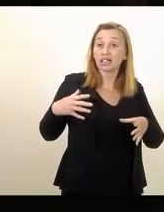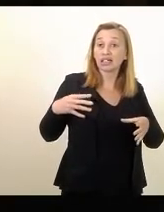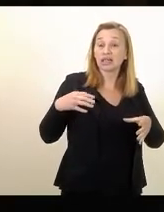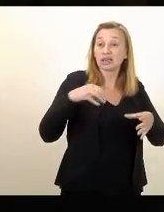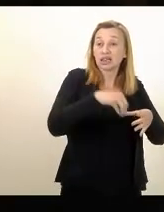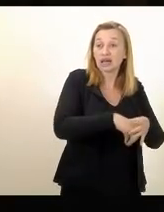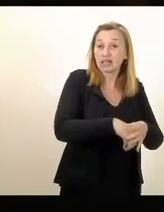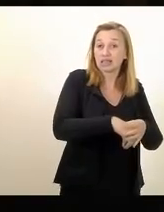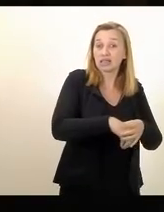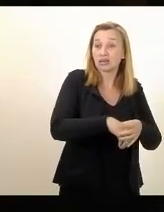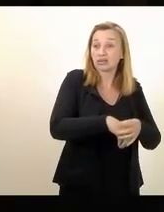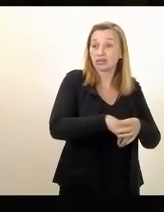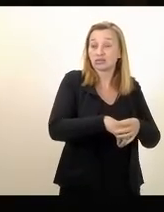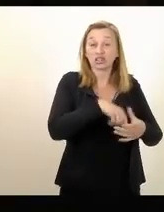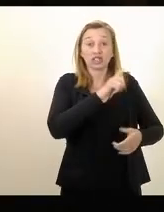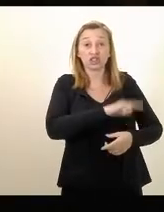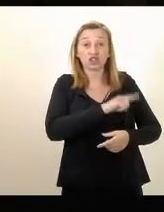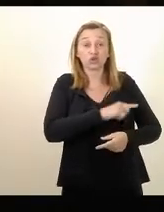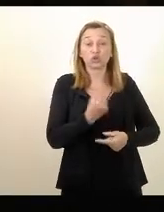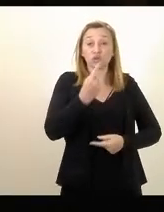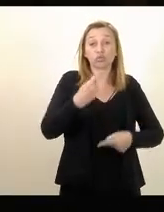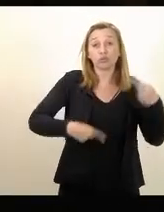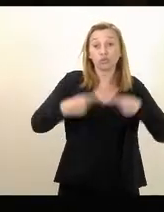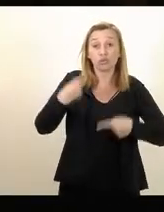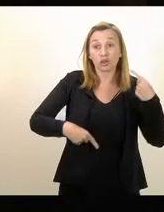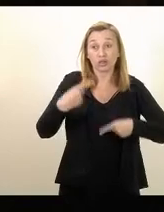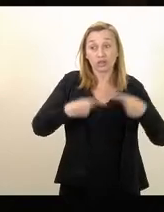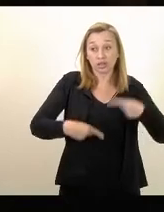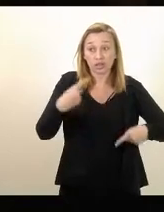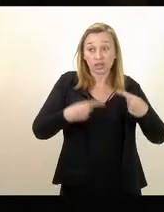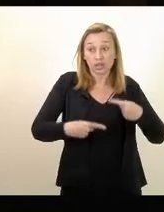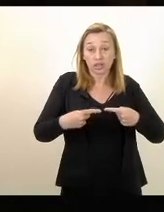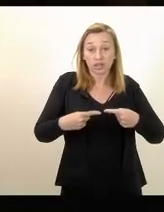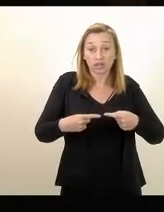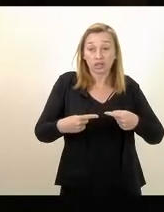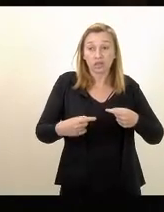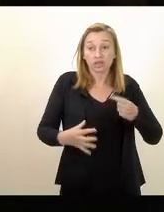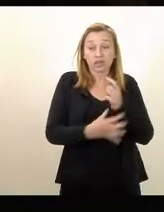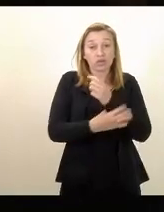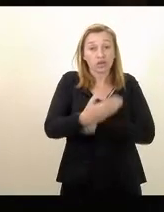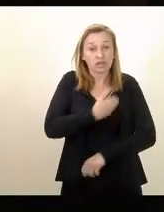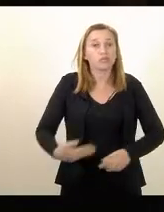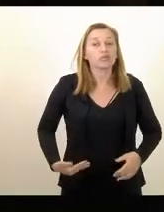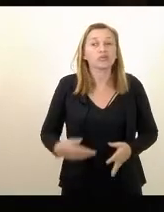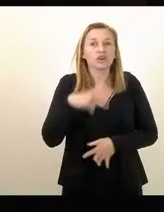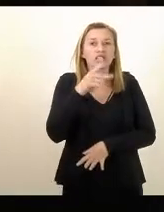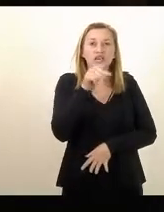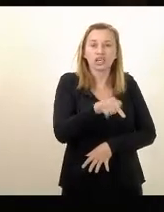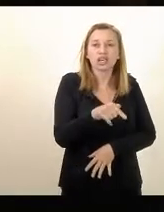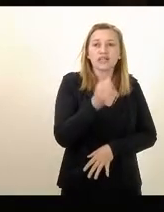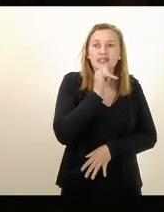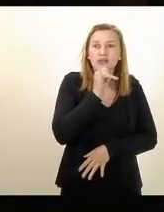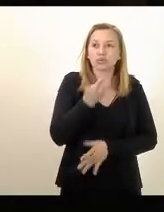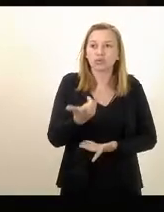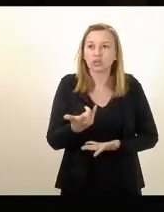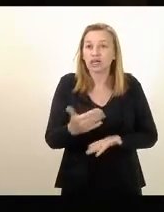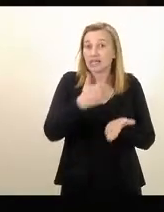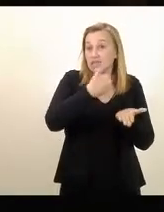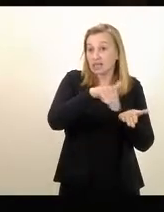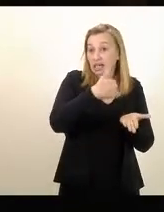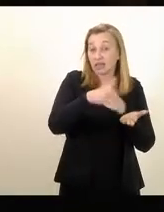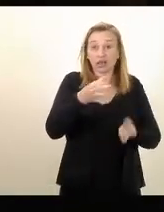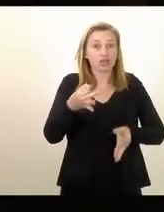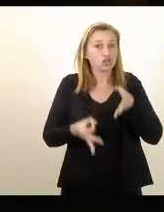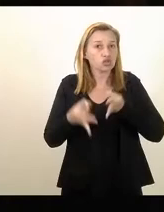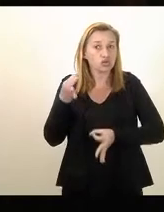política única de segurança pública em outro momento em outros governos a gente teve aqui por exemplo a figura de um secretário de